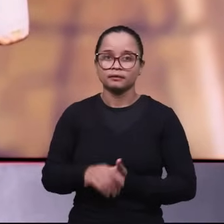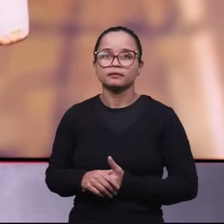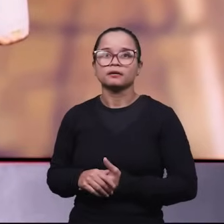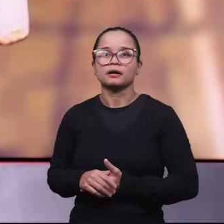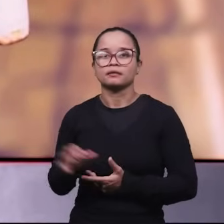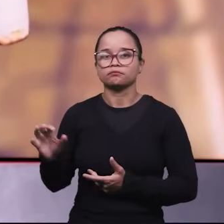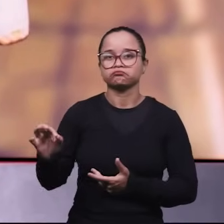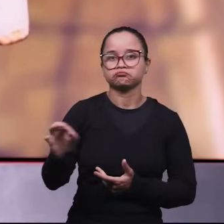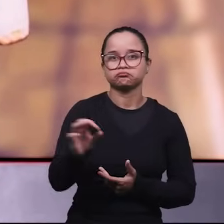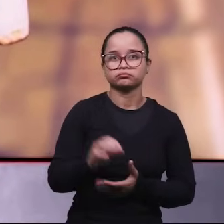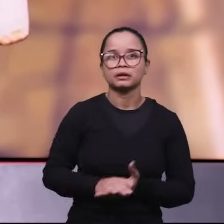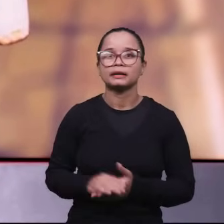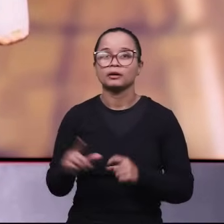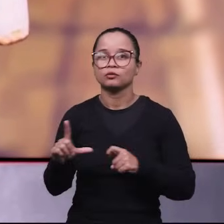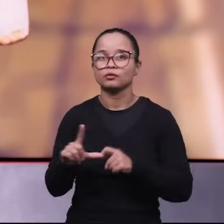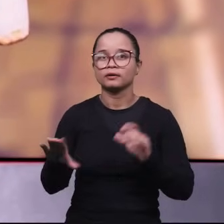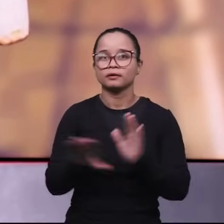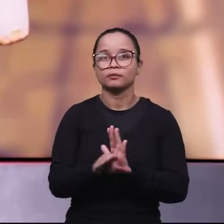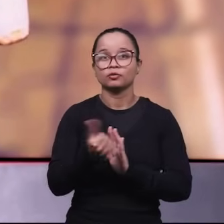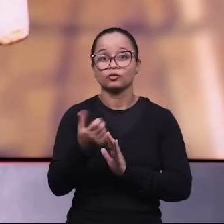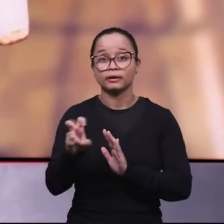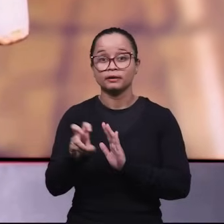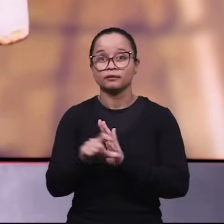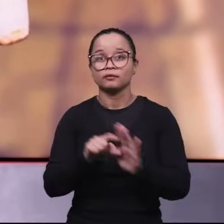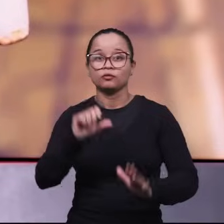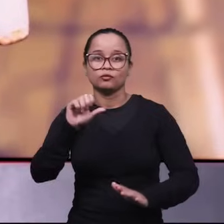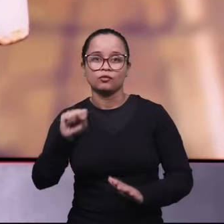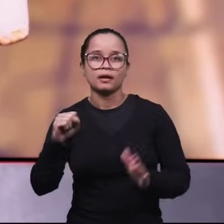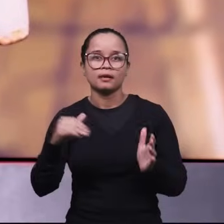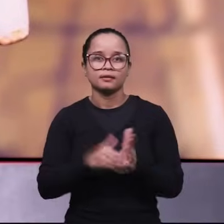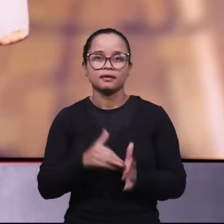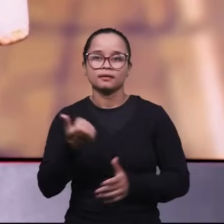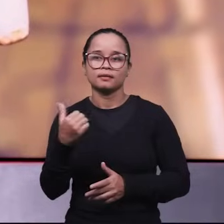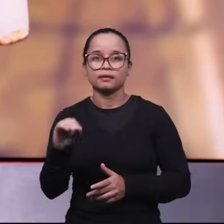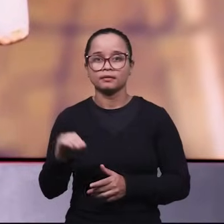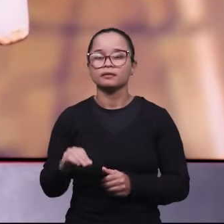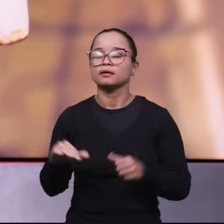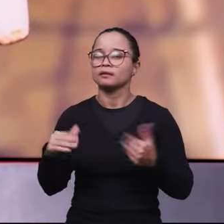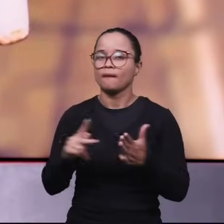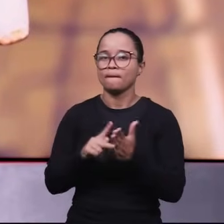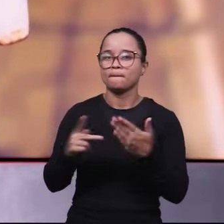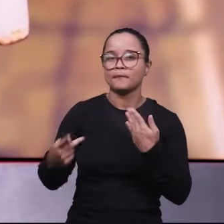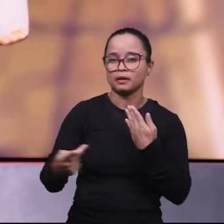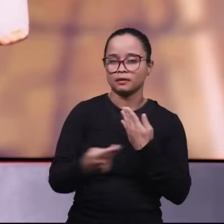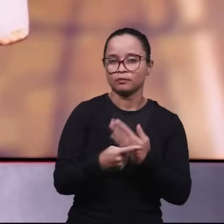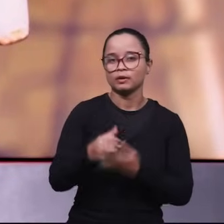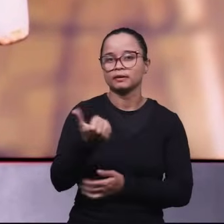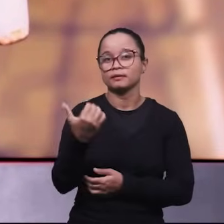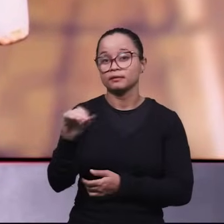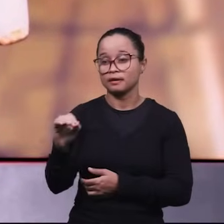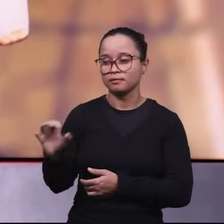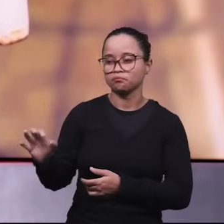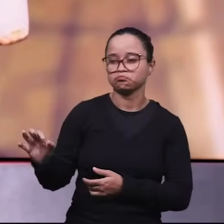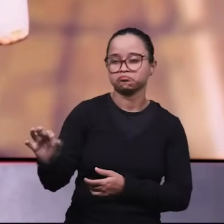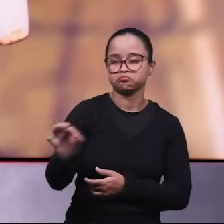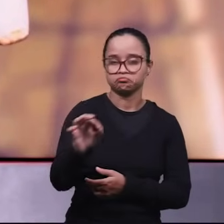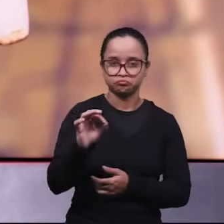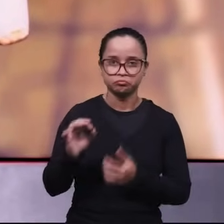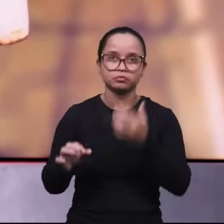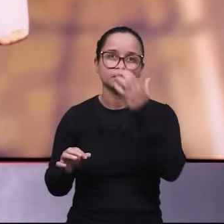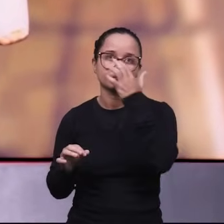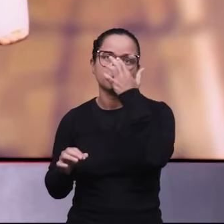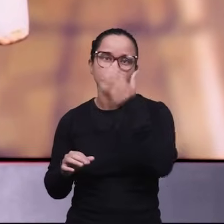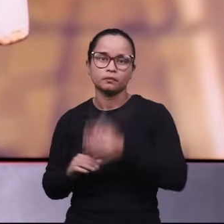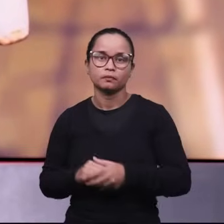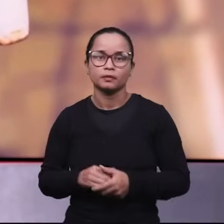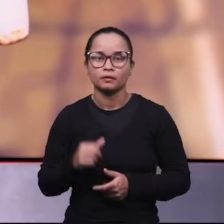15, 8-10. Então, é contada uma parábola, a parábola das 10 dracmas, que